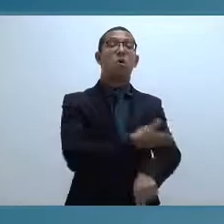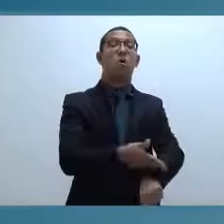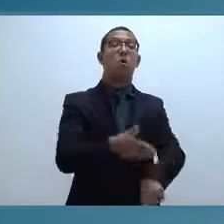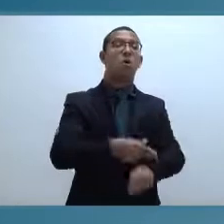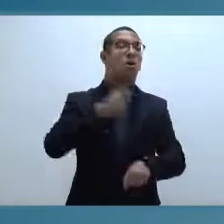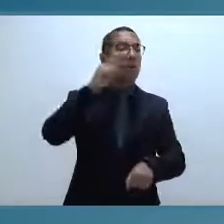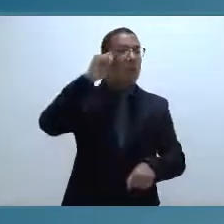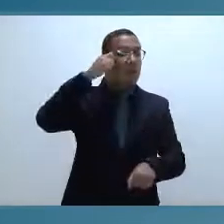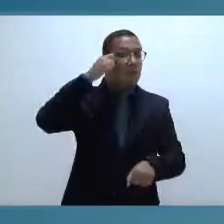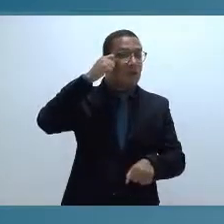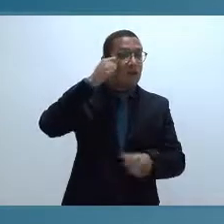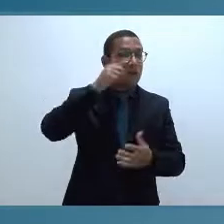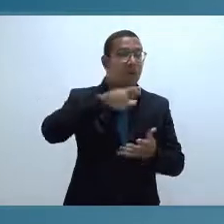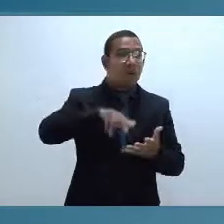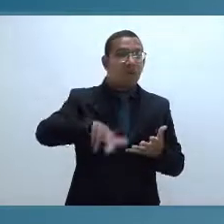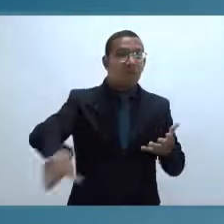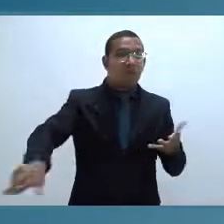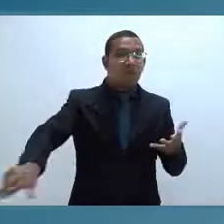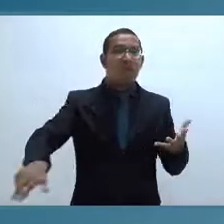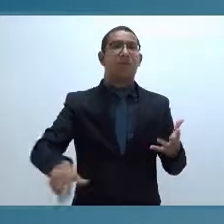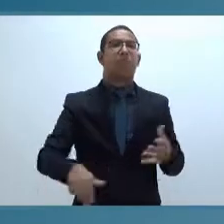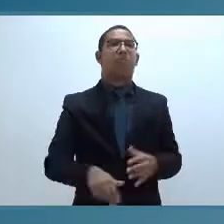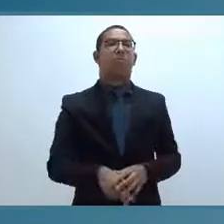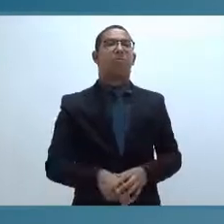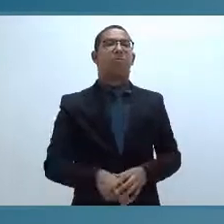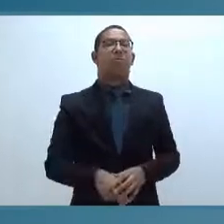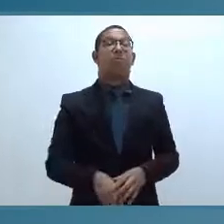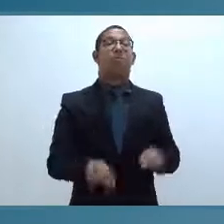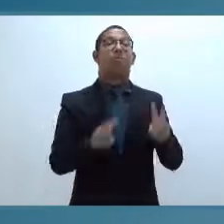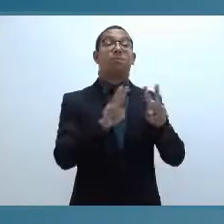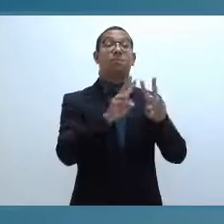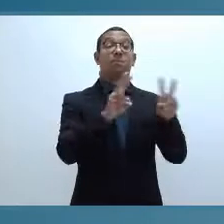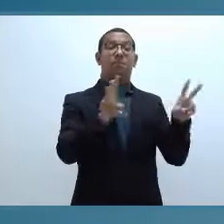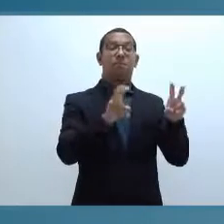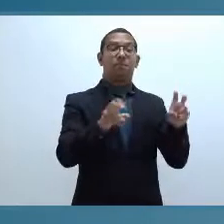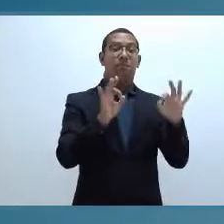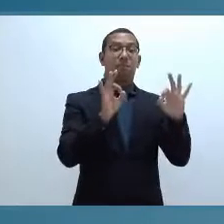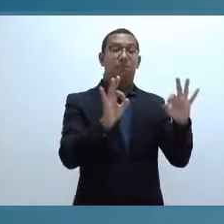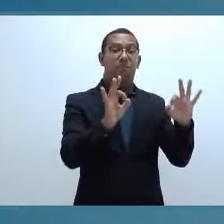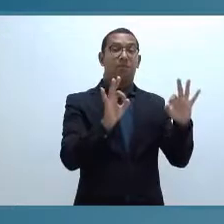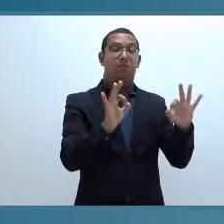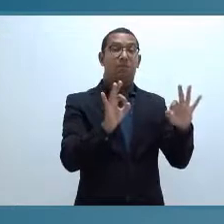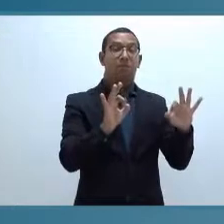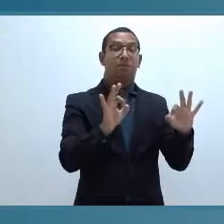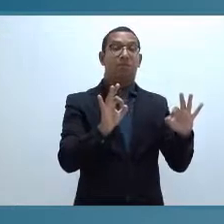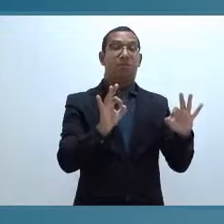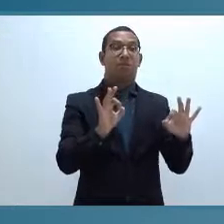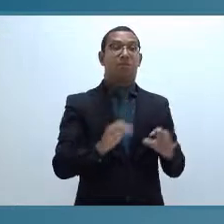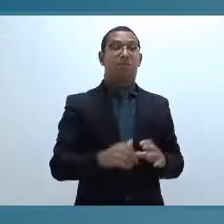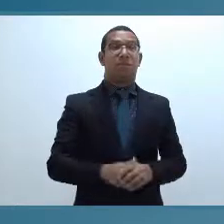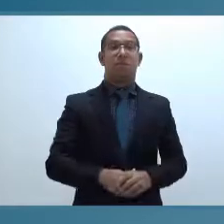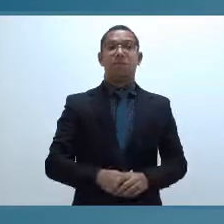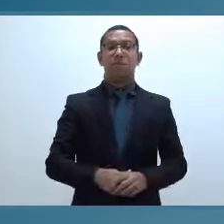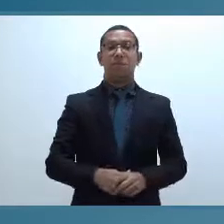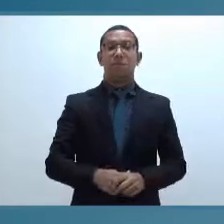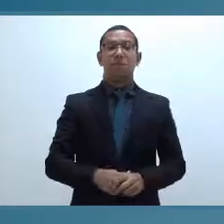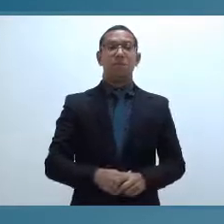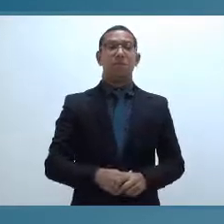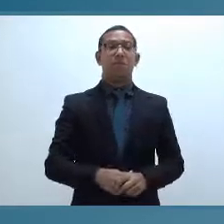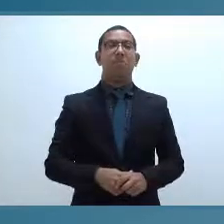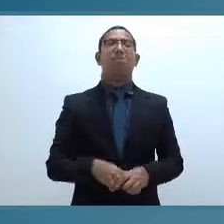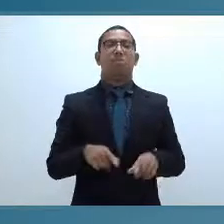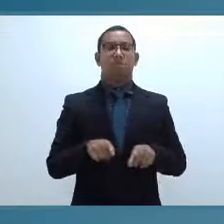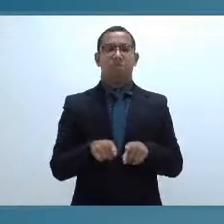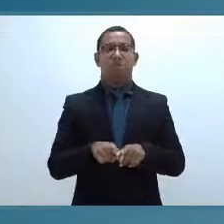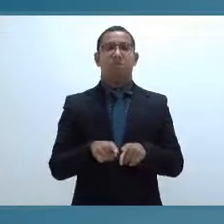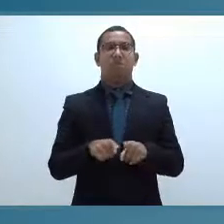Negro ao Atlântico Equatorial, tópicos especiais E eu digo que, em cumprimento ao disposto